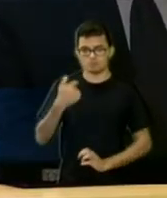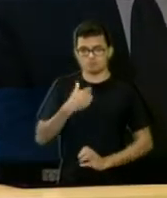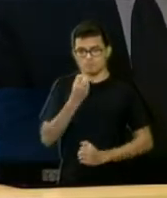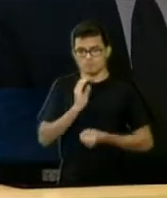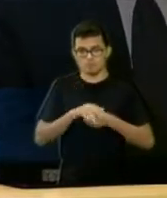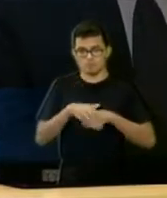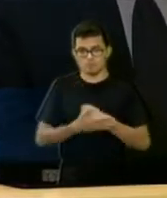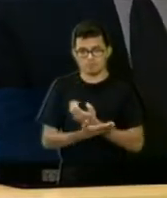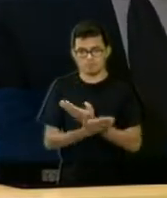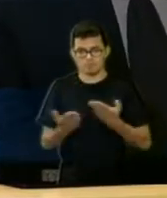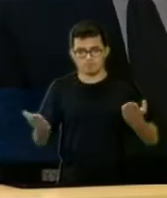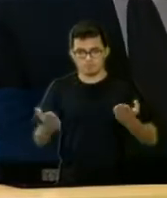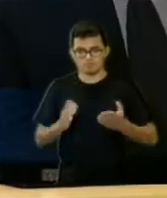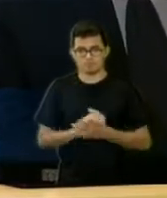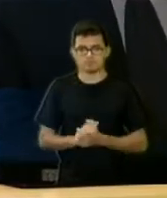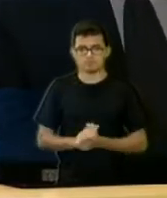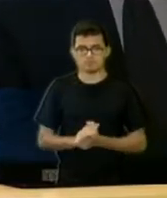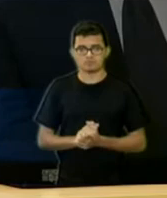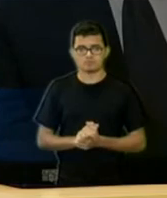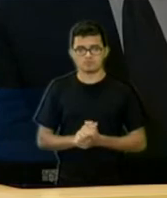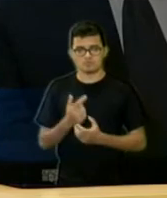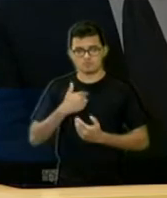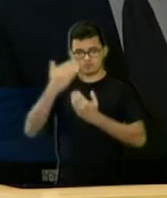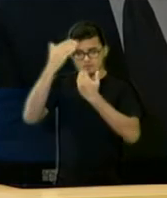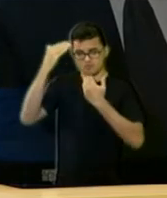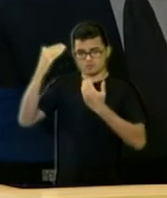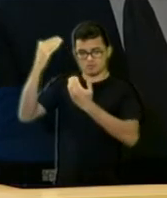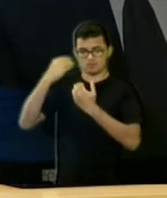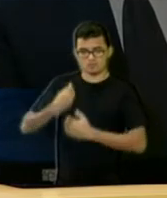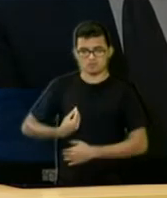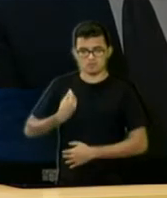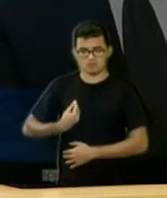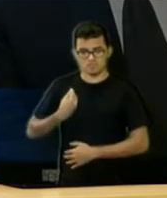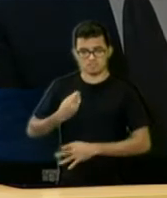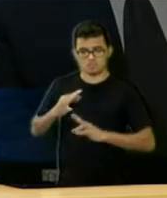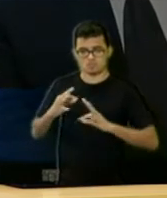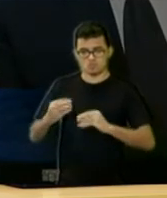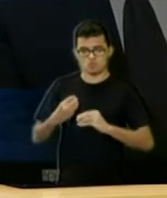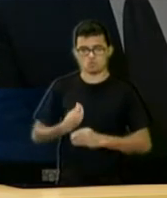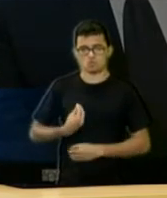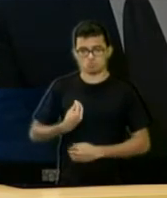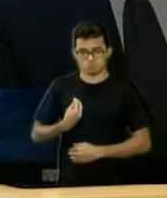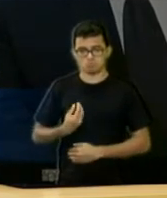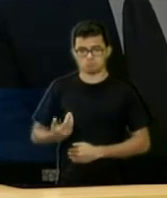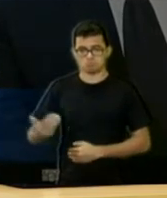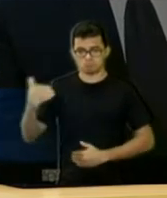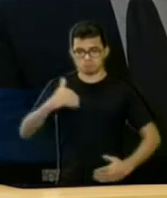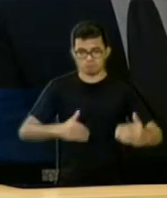todos, né? Primeiro, agradecer a presença de todos que estão aqui.